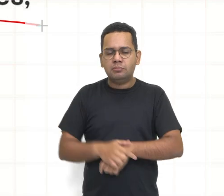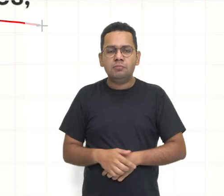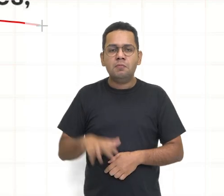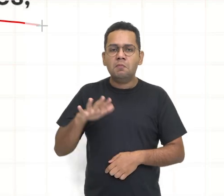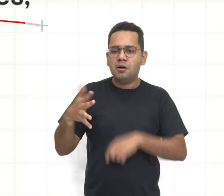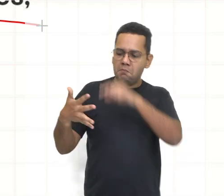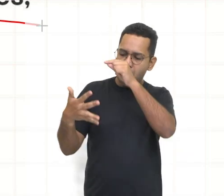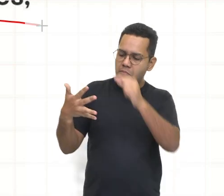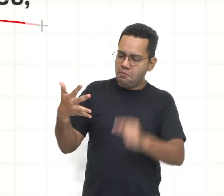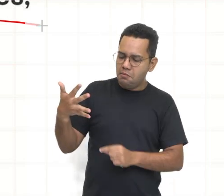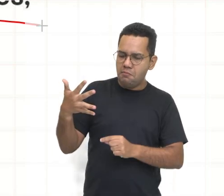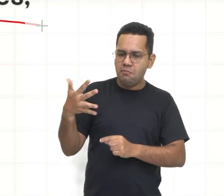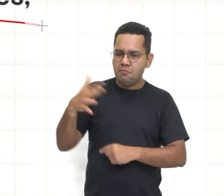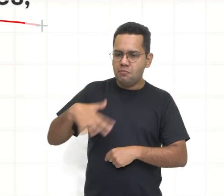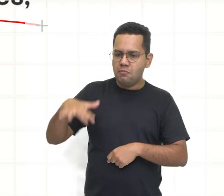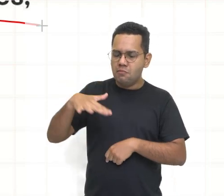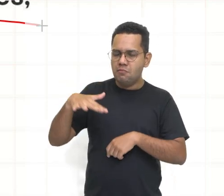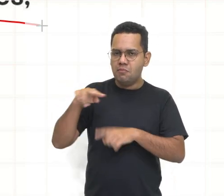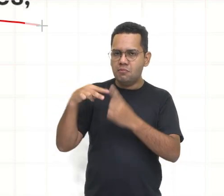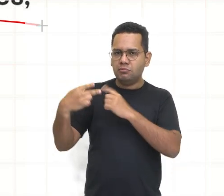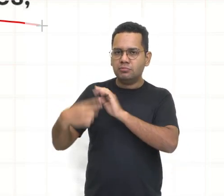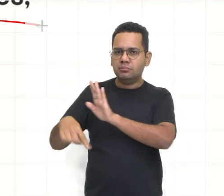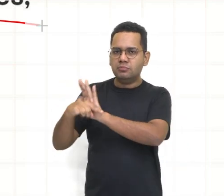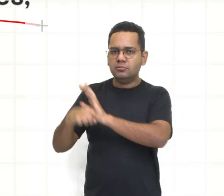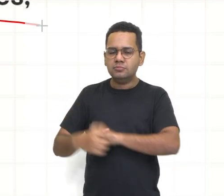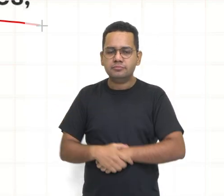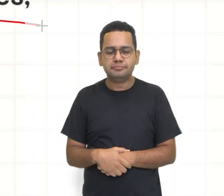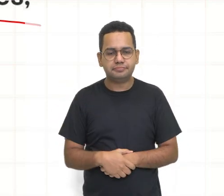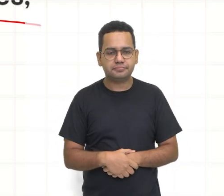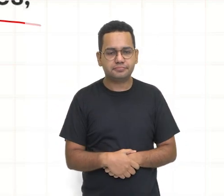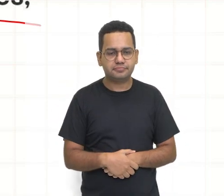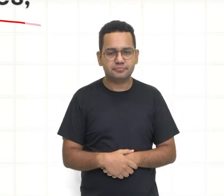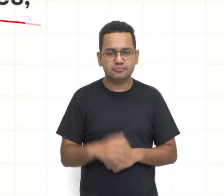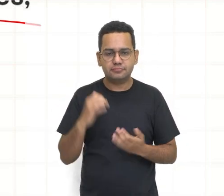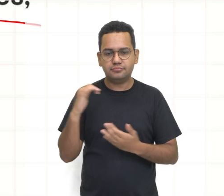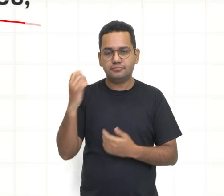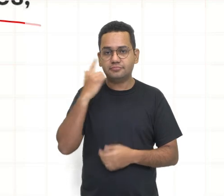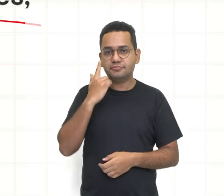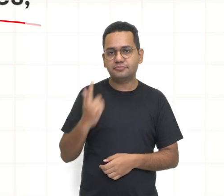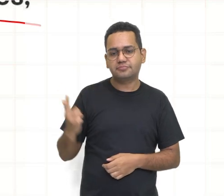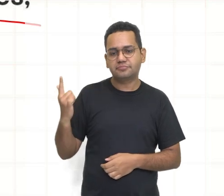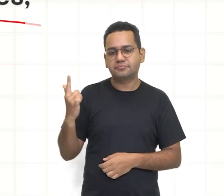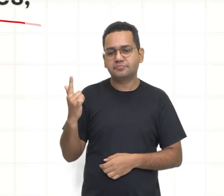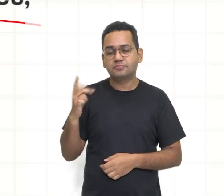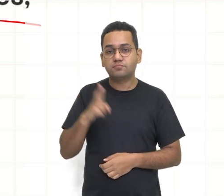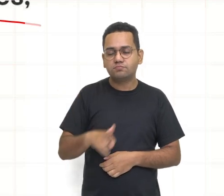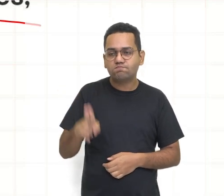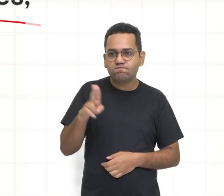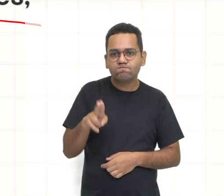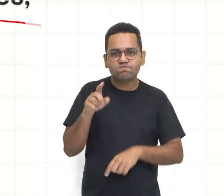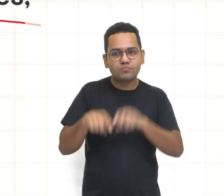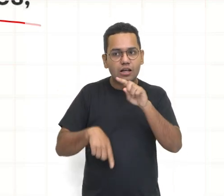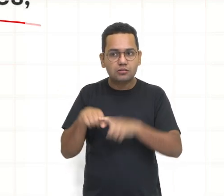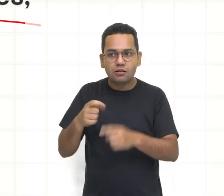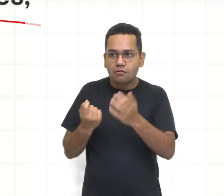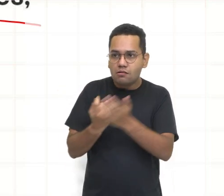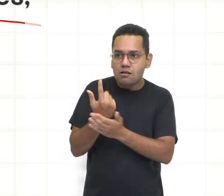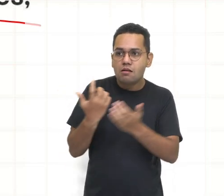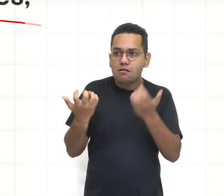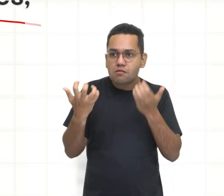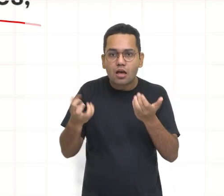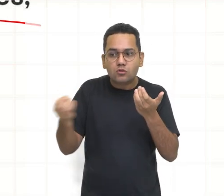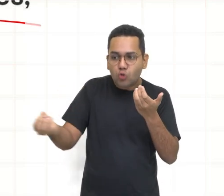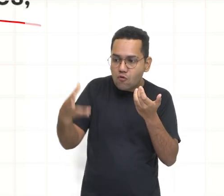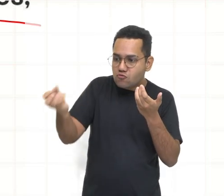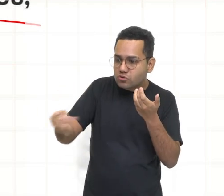alinhados aos aspectos negativos. Quando se fala de comportamento consumista, é aquele comportamento em que você sempre quer ter o